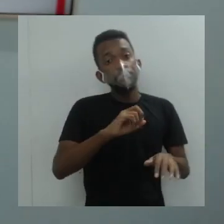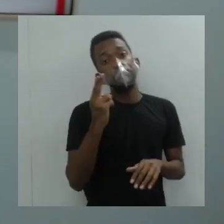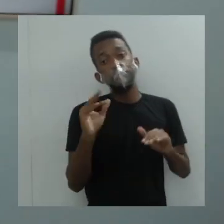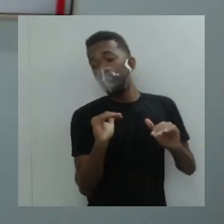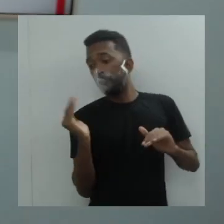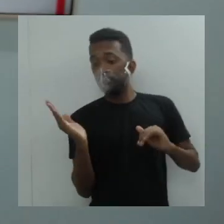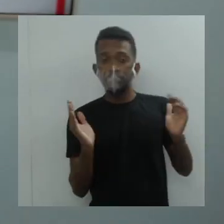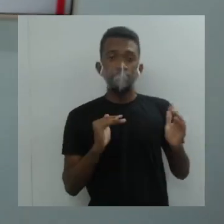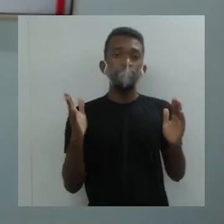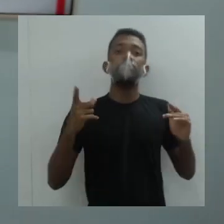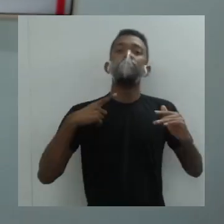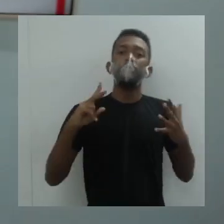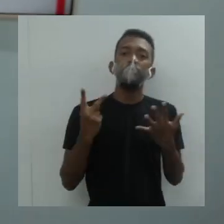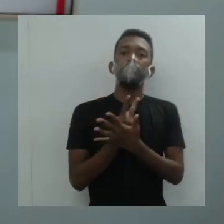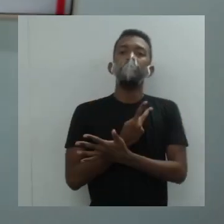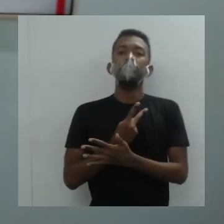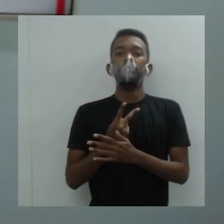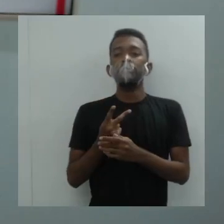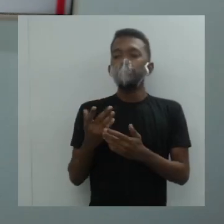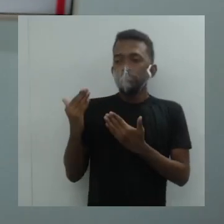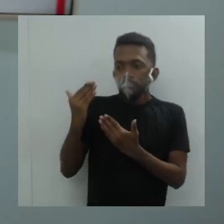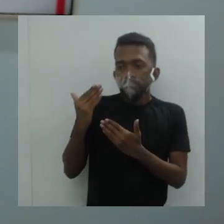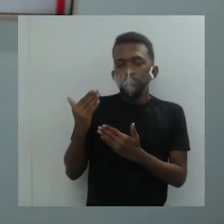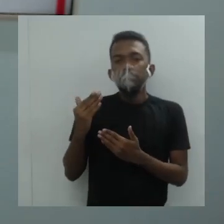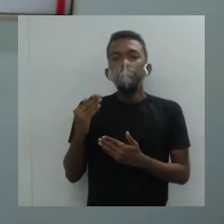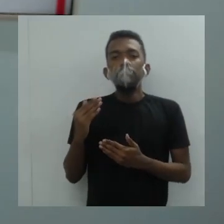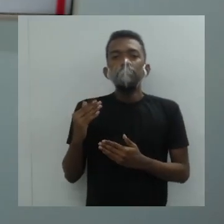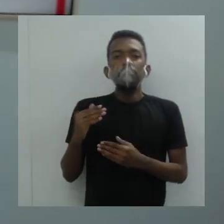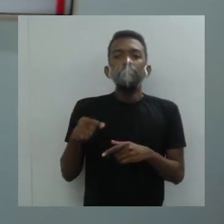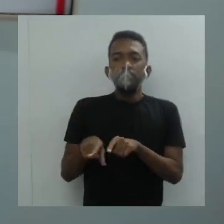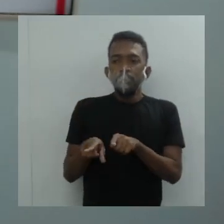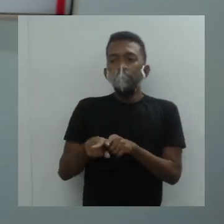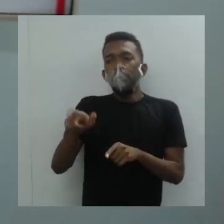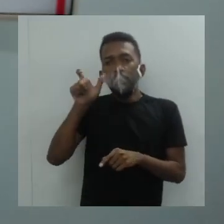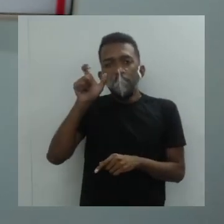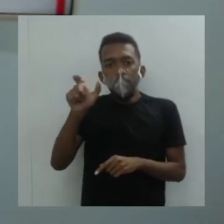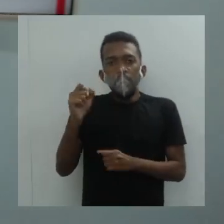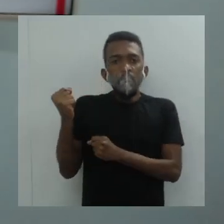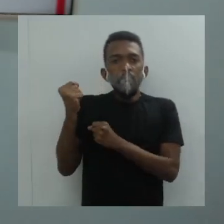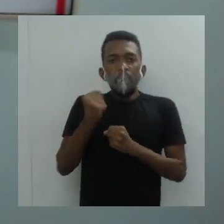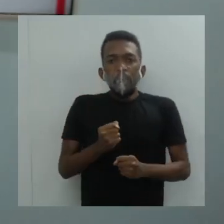para os domínios e seus interesses de poder territoriais.